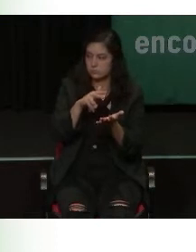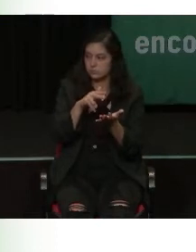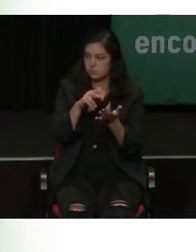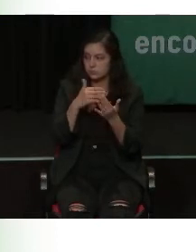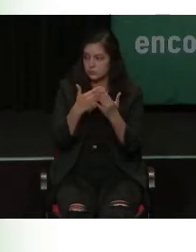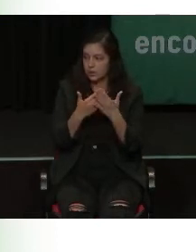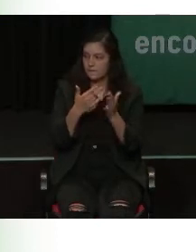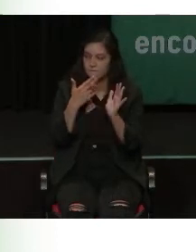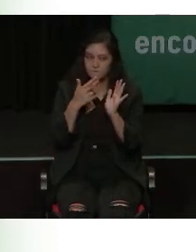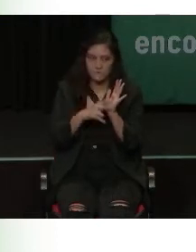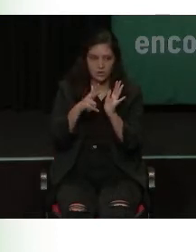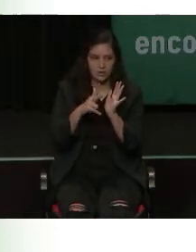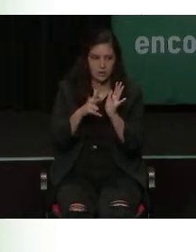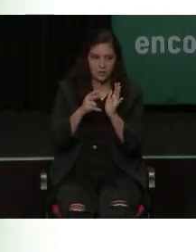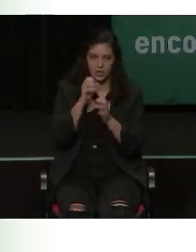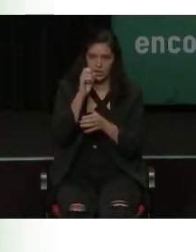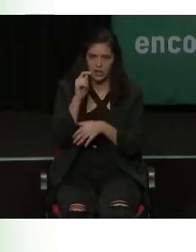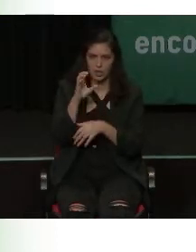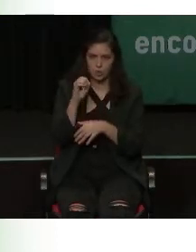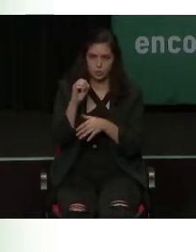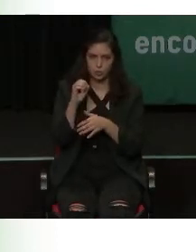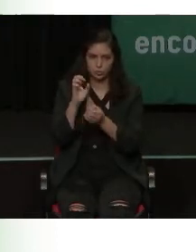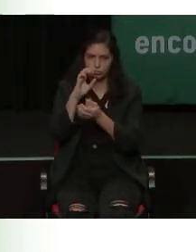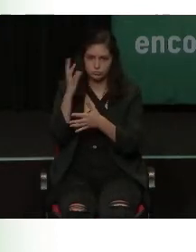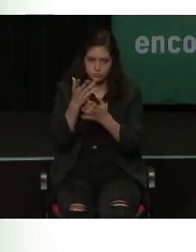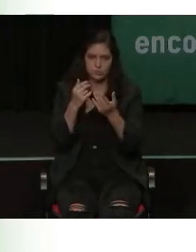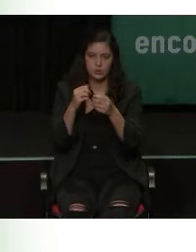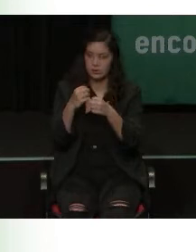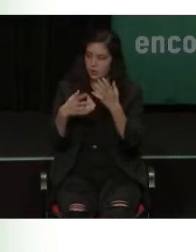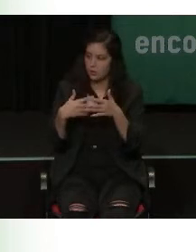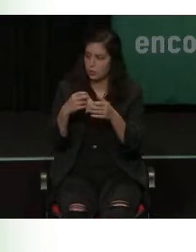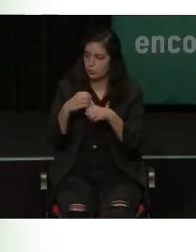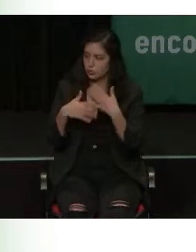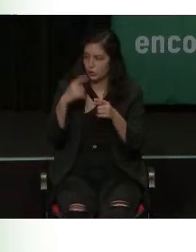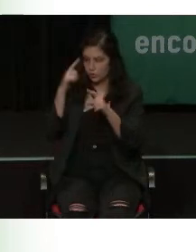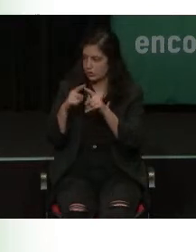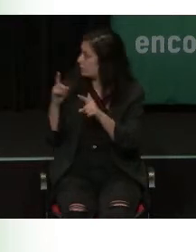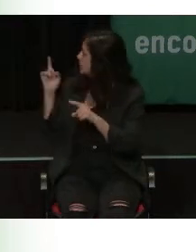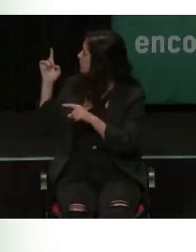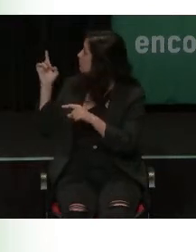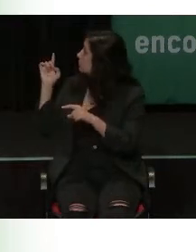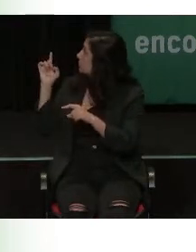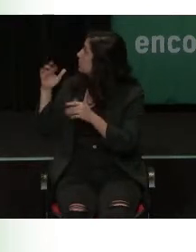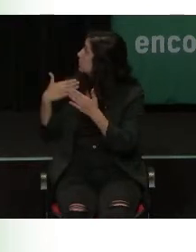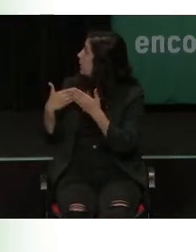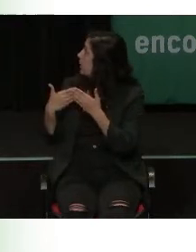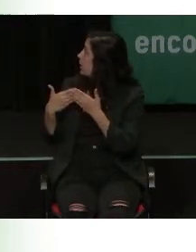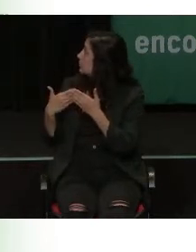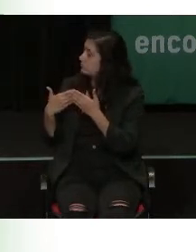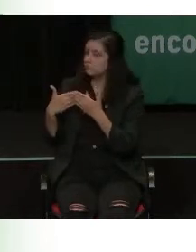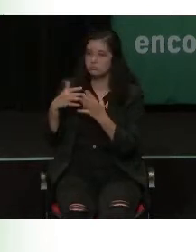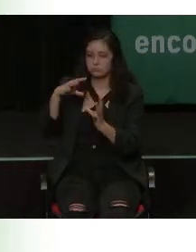validade construto, a validade ecológica, portanto houve aqui uma série de procedimentos para validar este cenário, mas este cenário foi construído